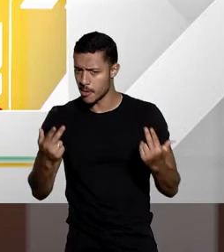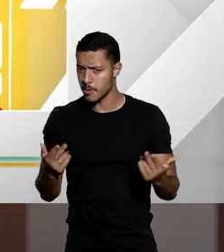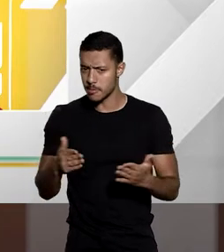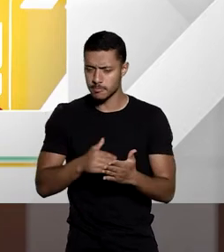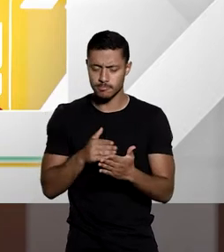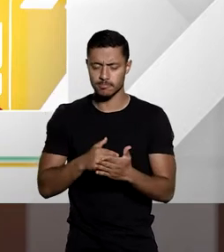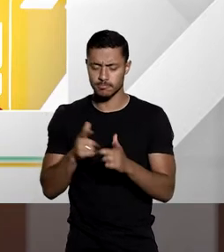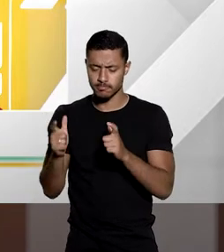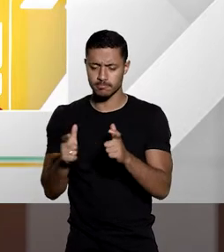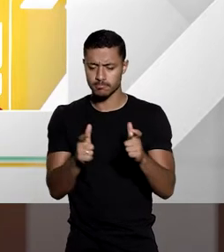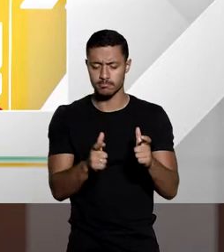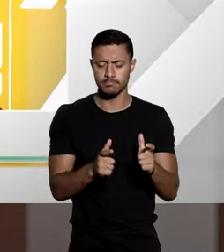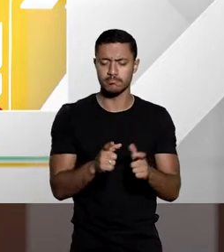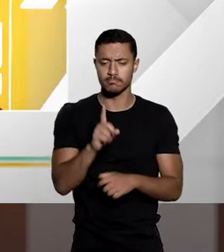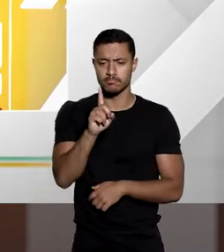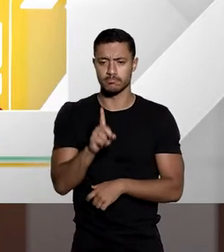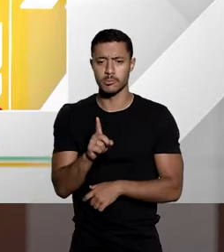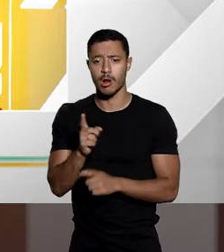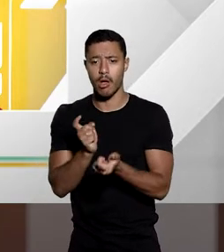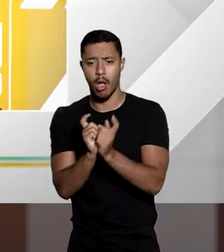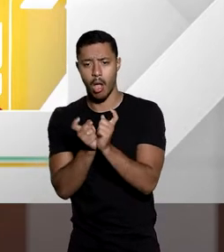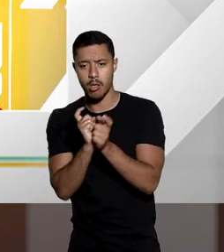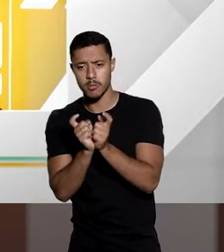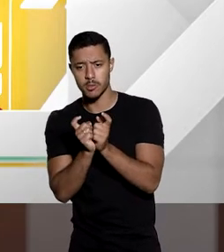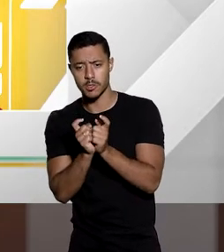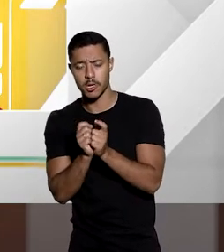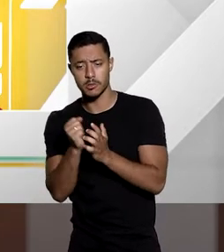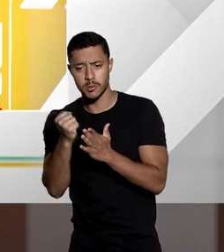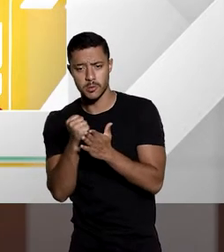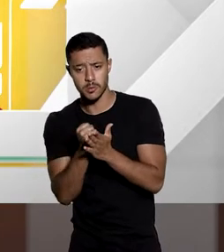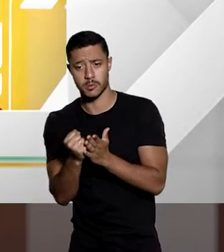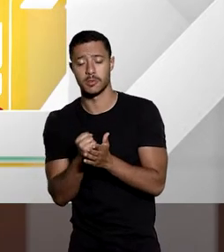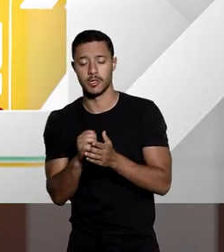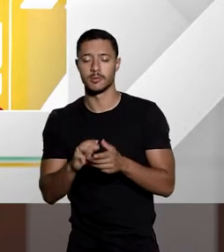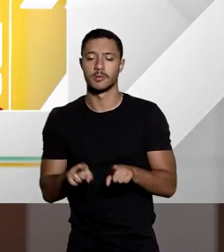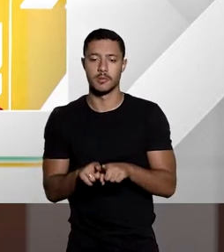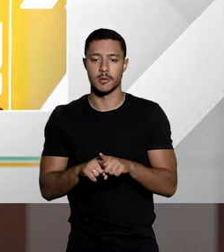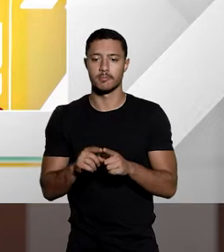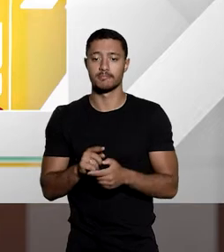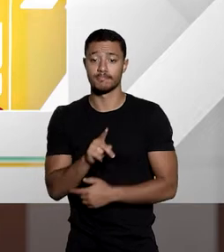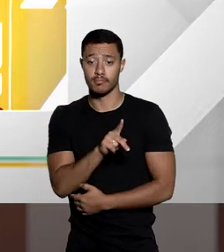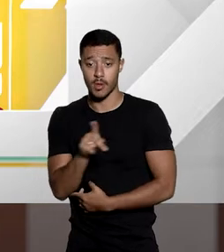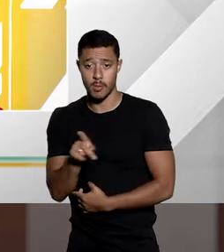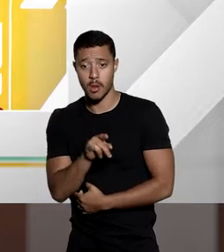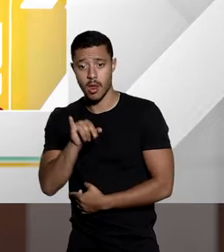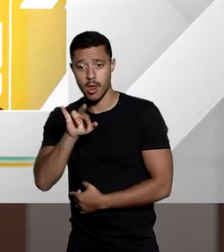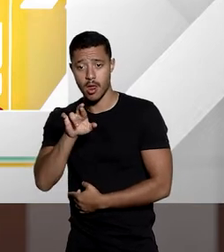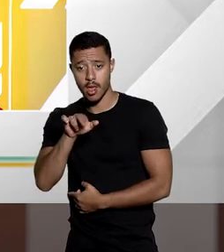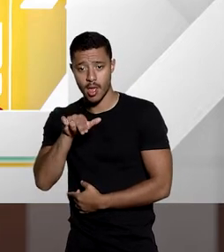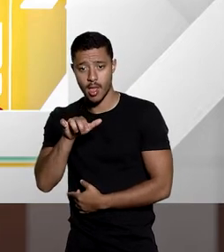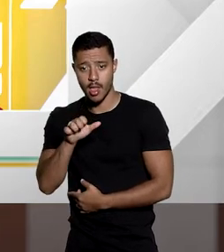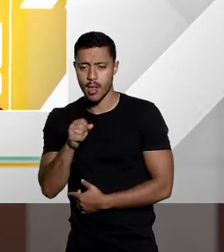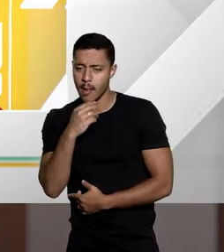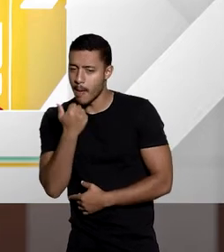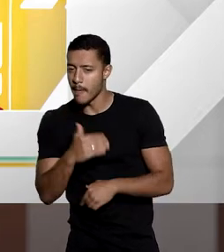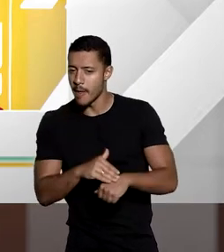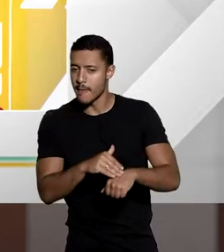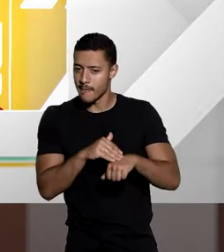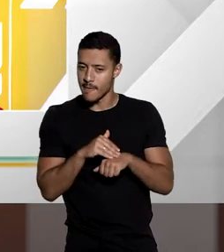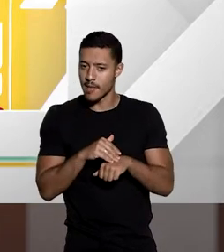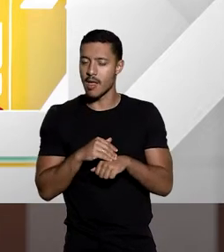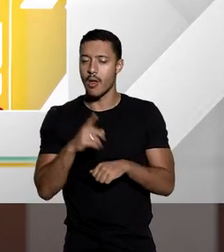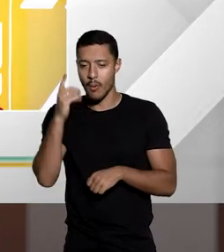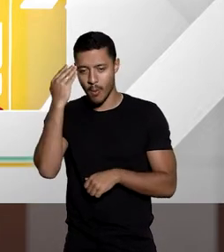livros na área do direito administrativo, licitações e contratos. Professora Irene, muito bem-vinda ao